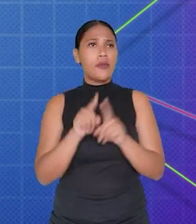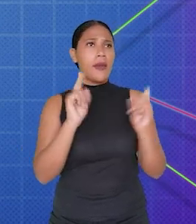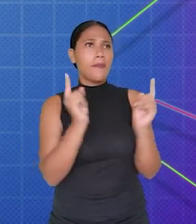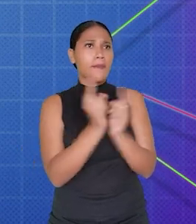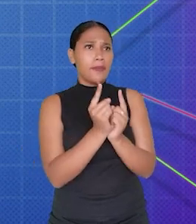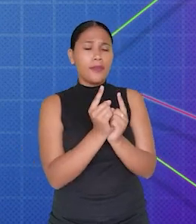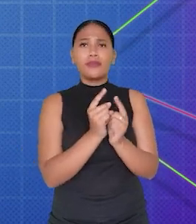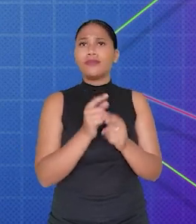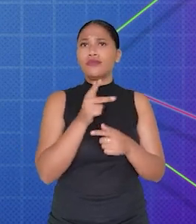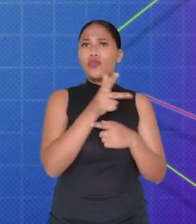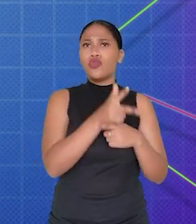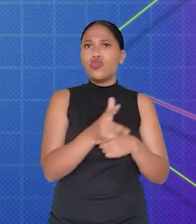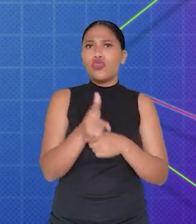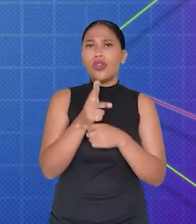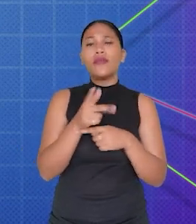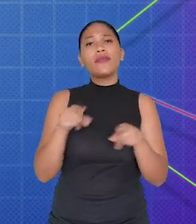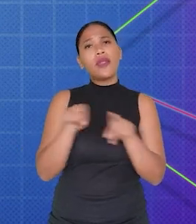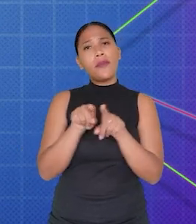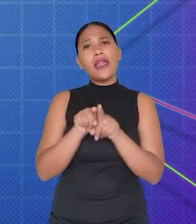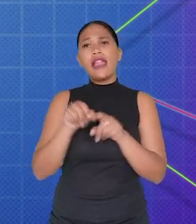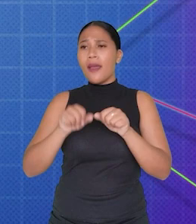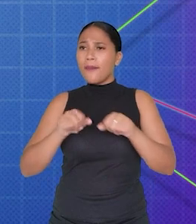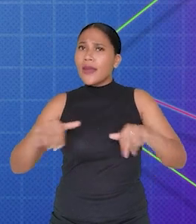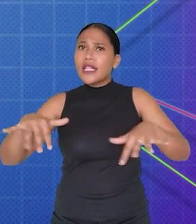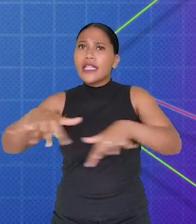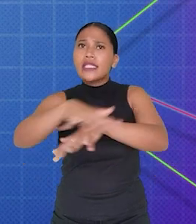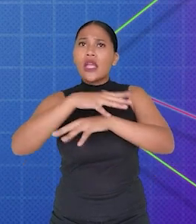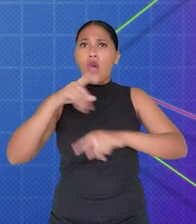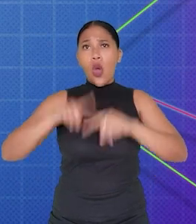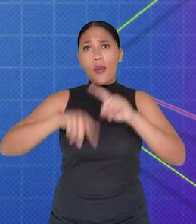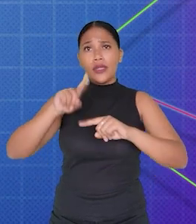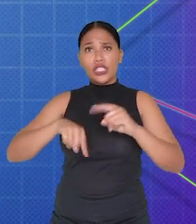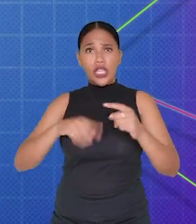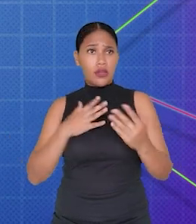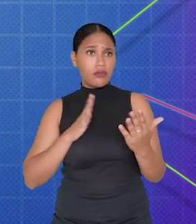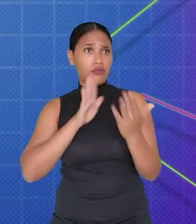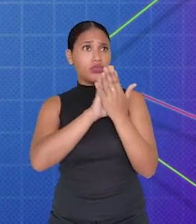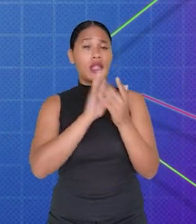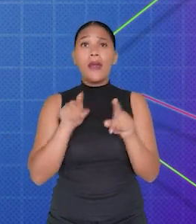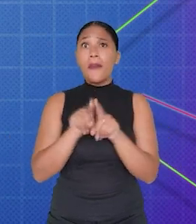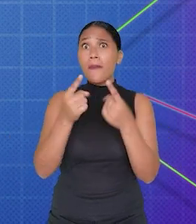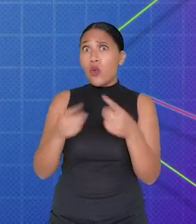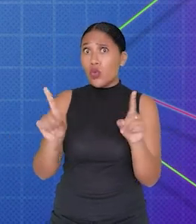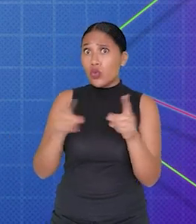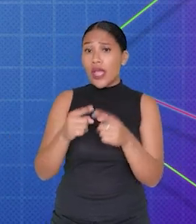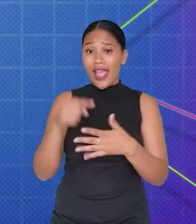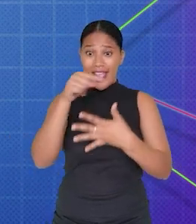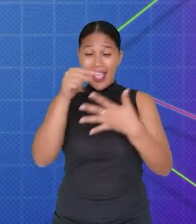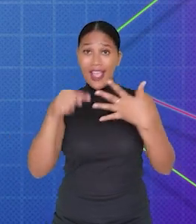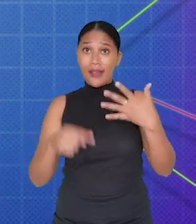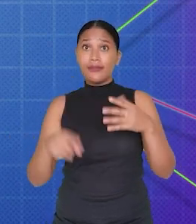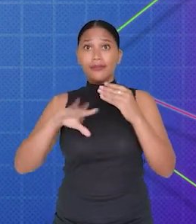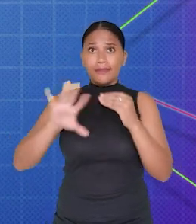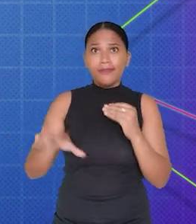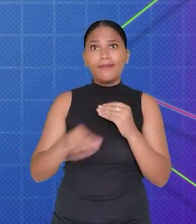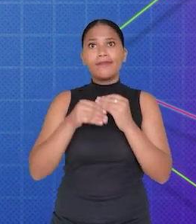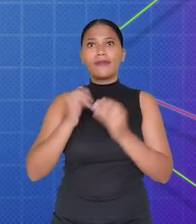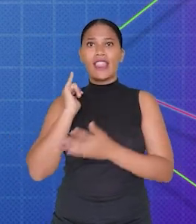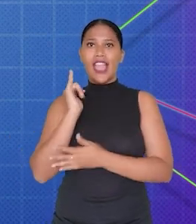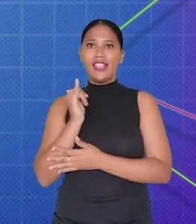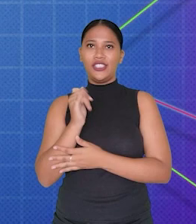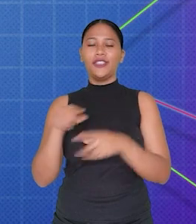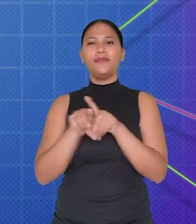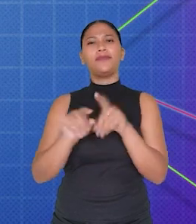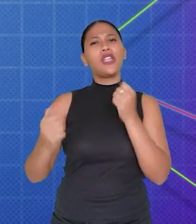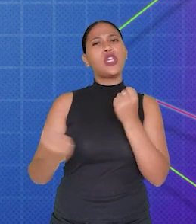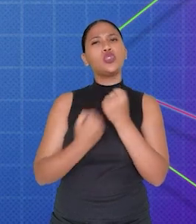considerar outros meios de contar a história, como a ambientação, objetos interativos e música. Esses elementos complementam a narrativa